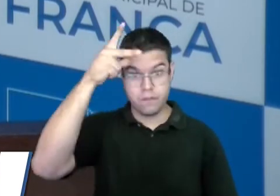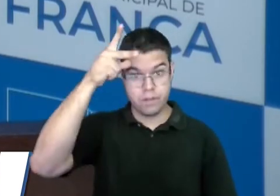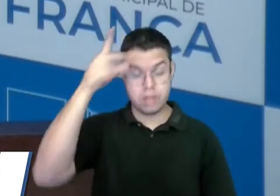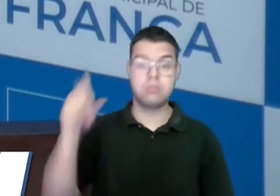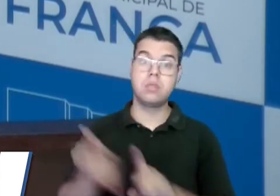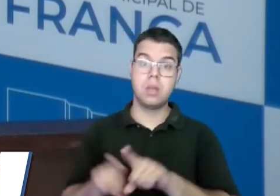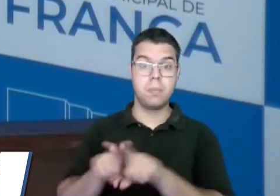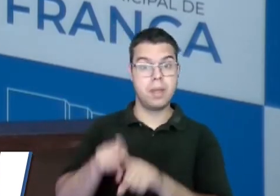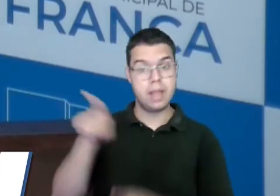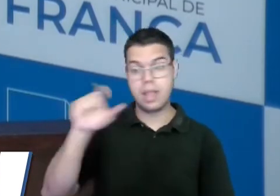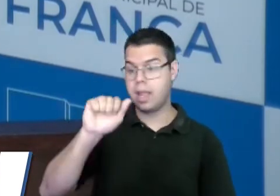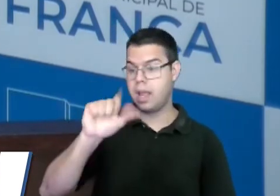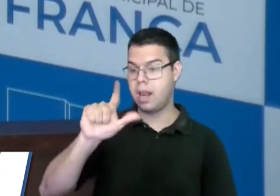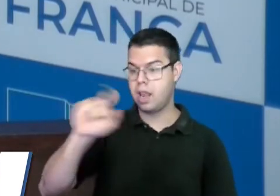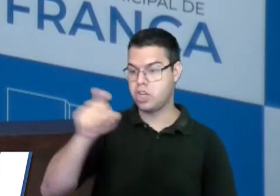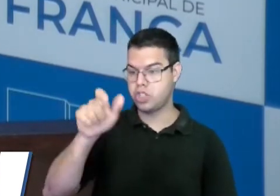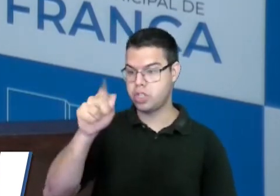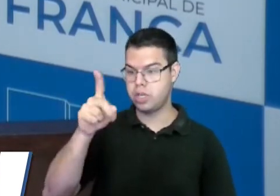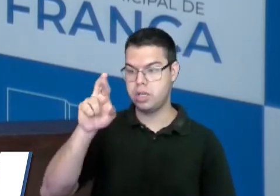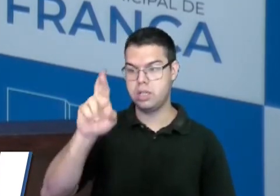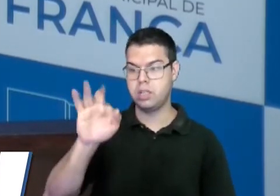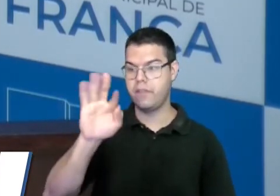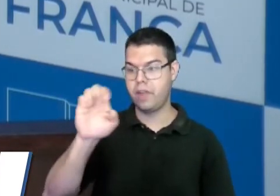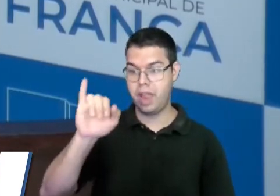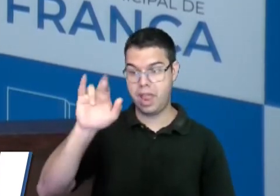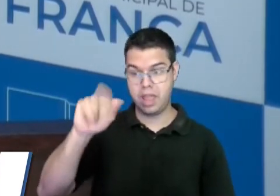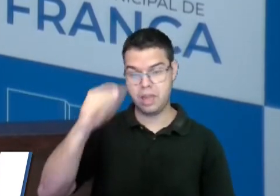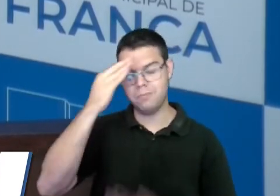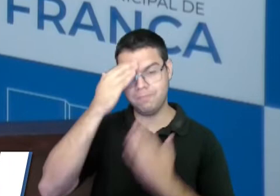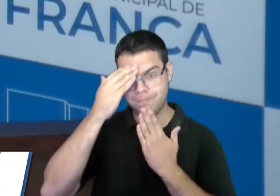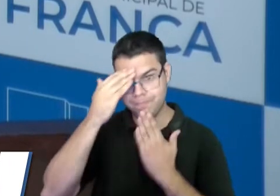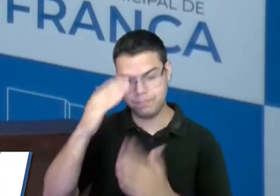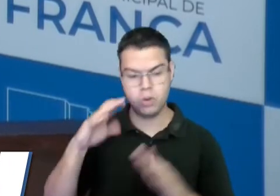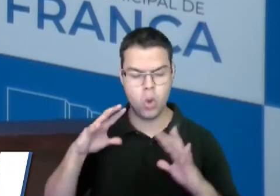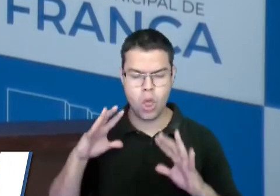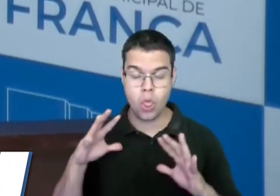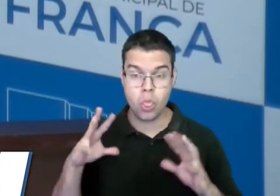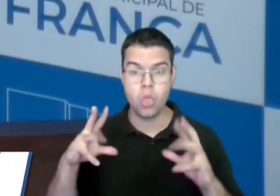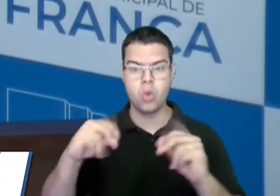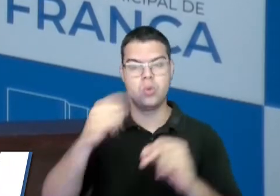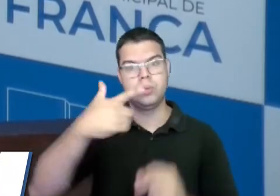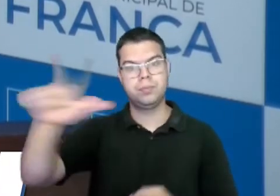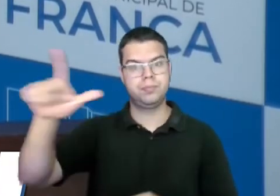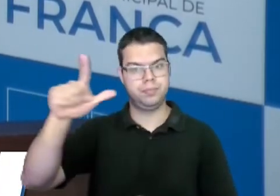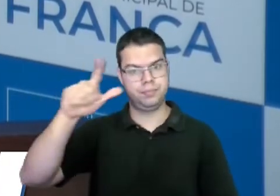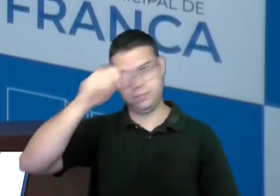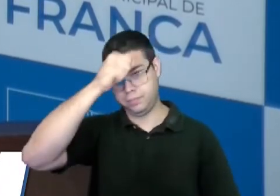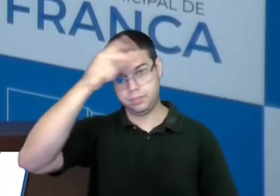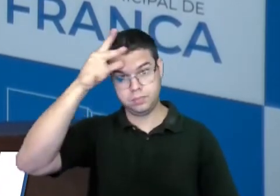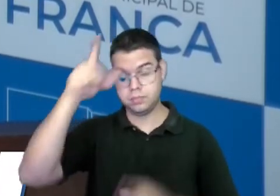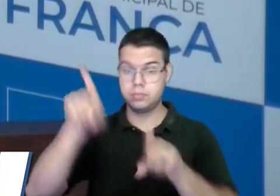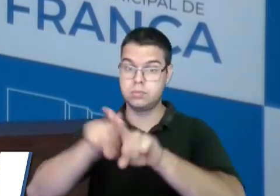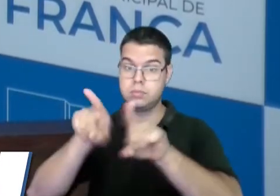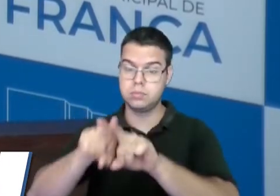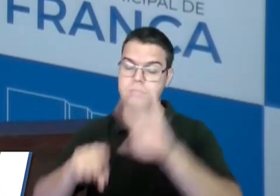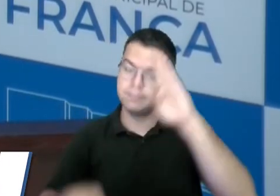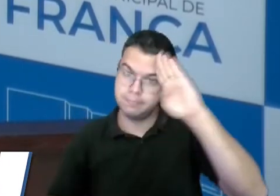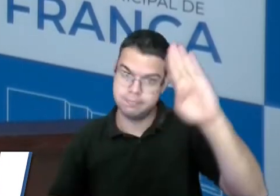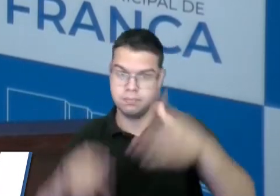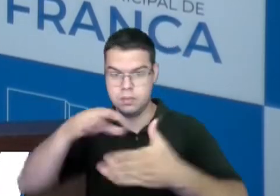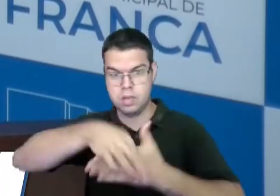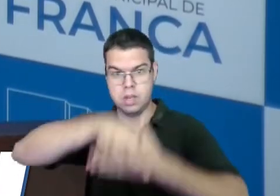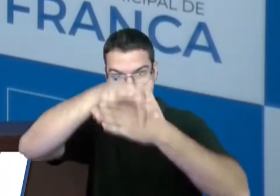prefeito Alexandre Ferreira, quero agradecer todos os outros prefeitos, e principalmente a liderança do meu